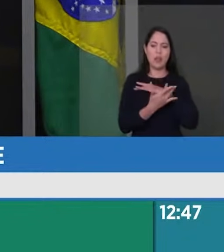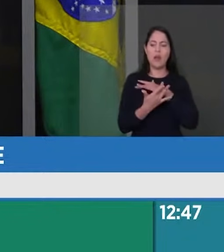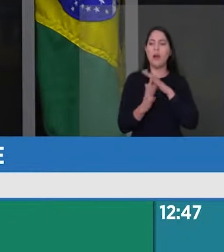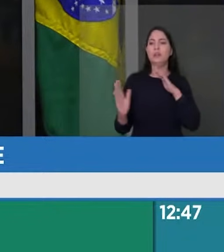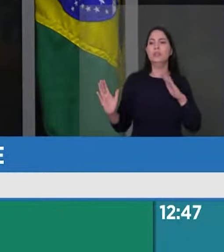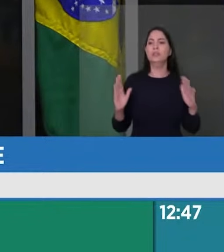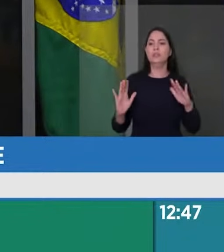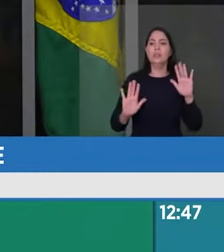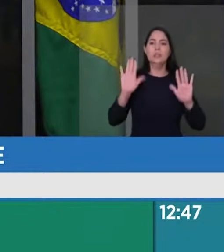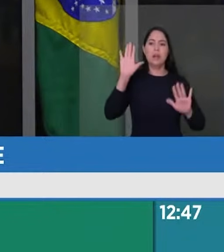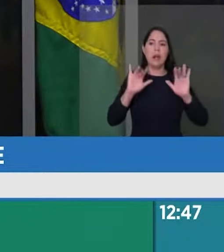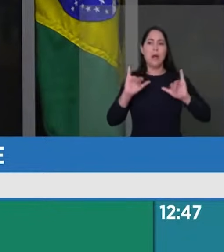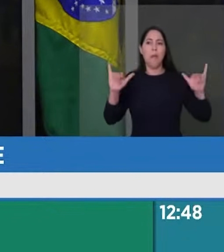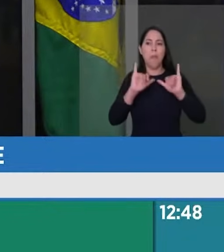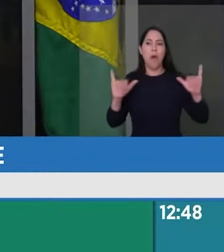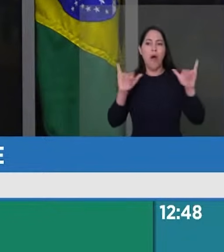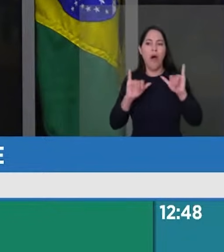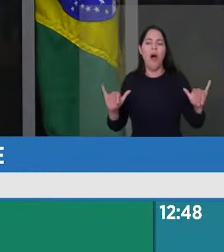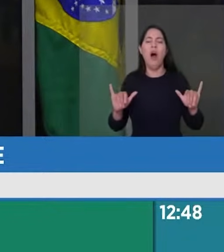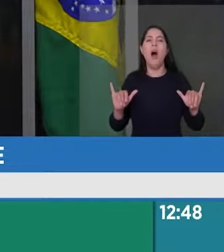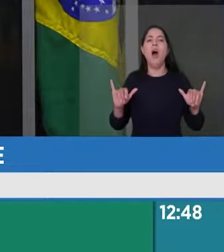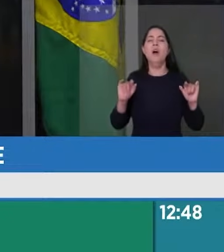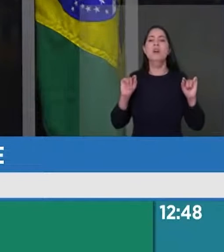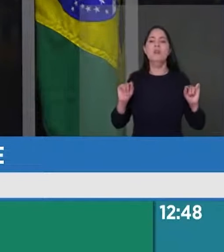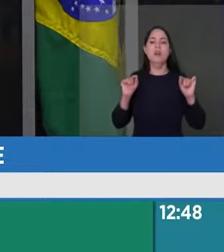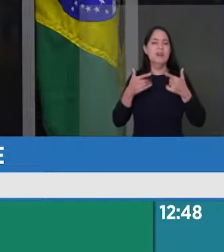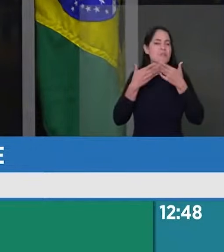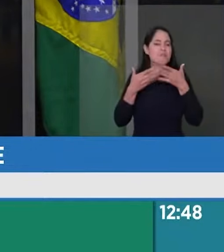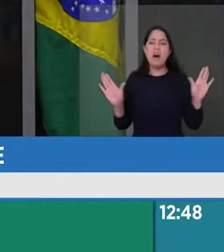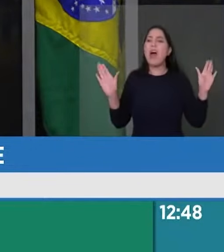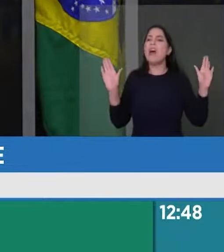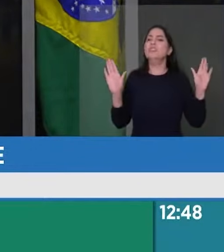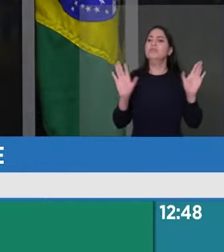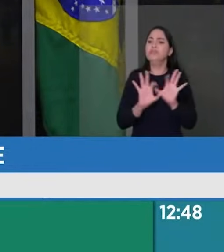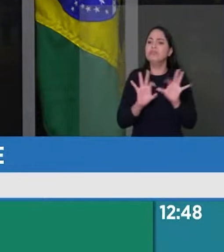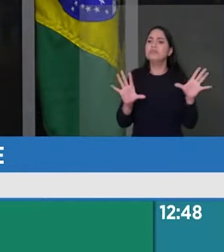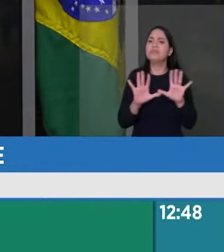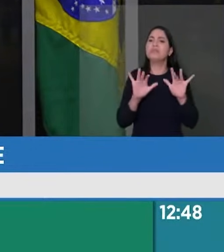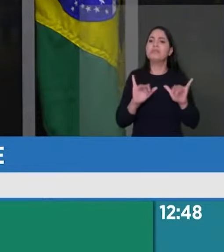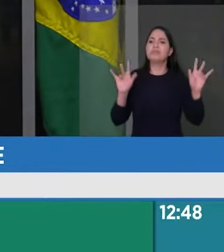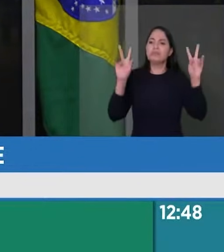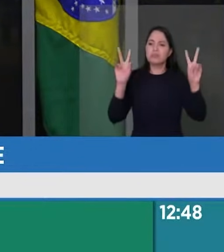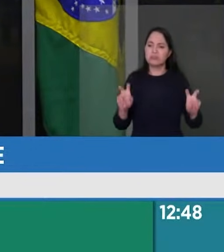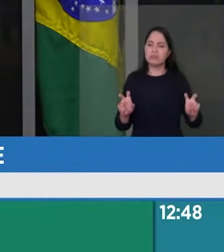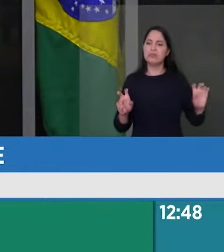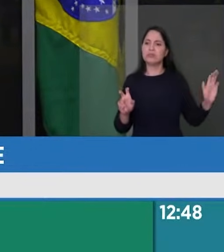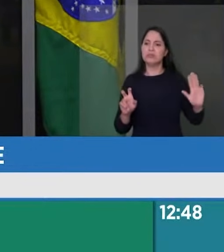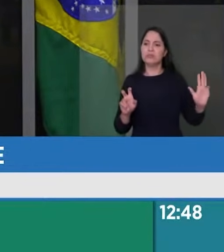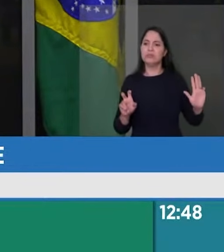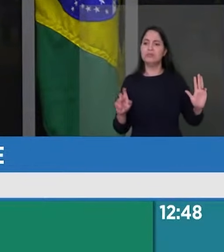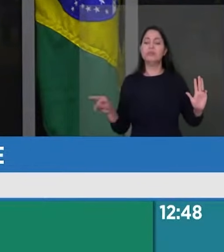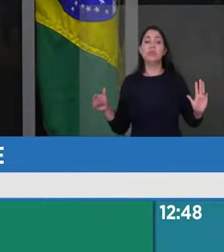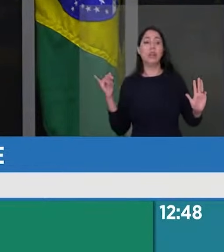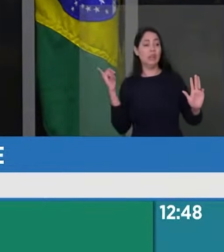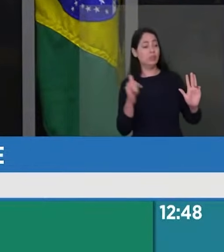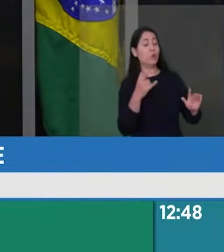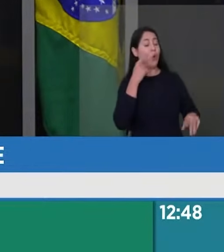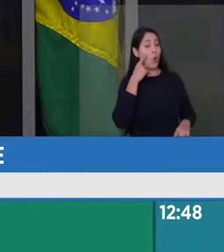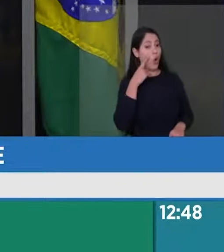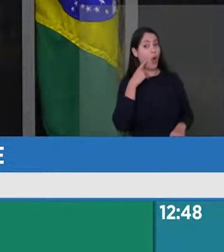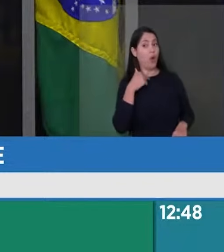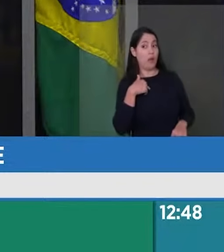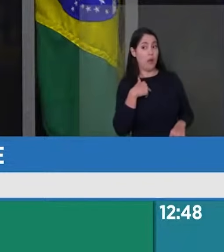campanha fizeram campanha abertamente para o então candidato Lula, prometendo que